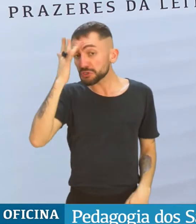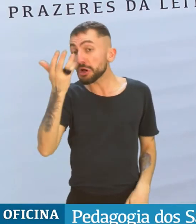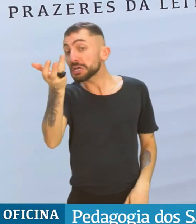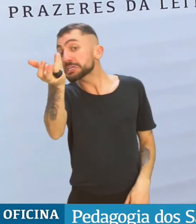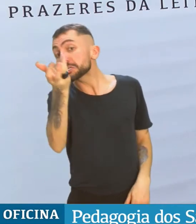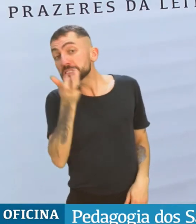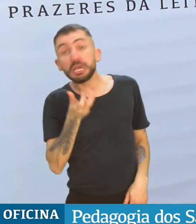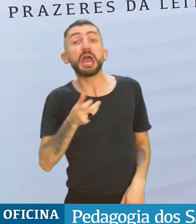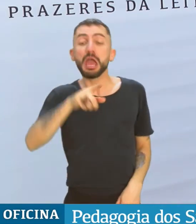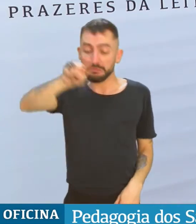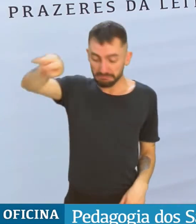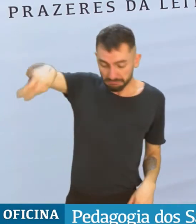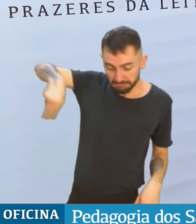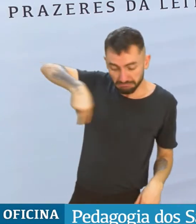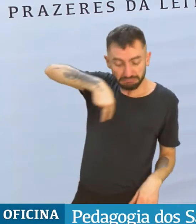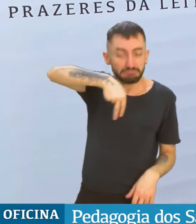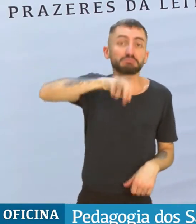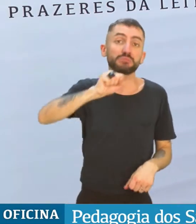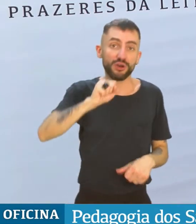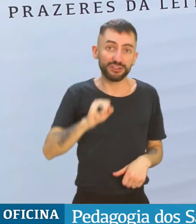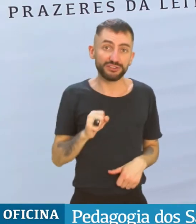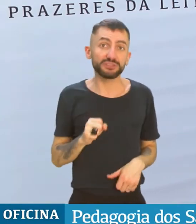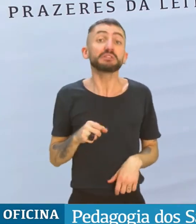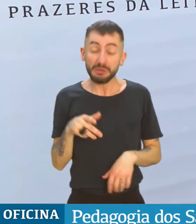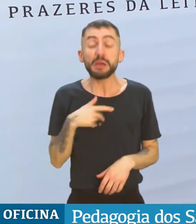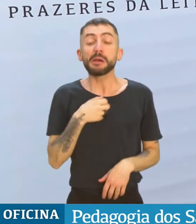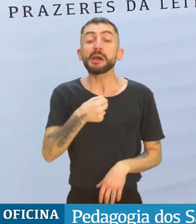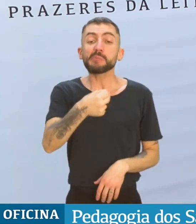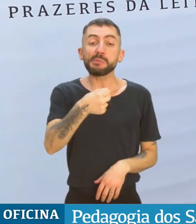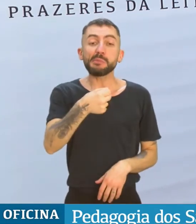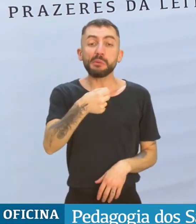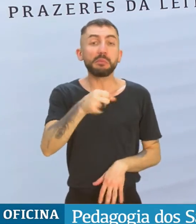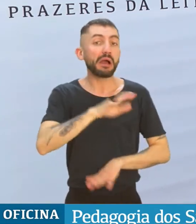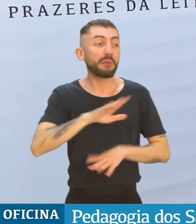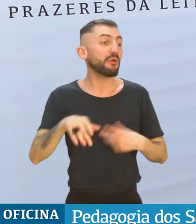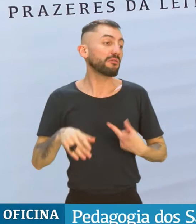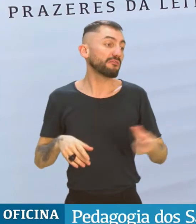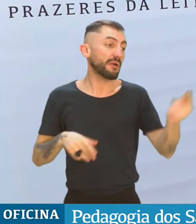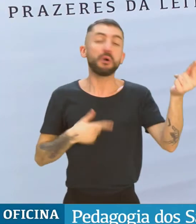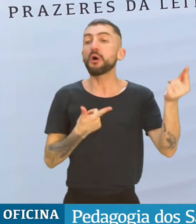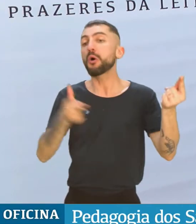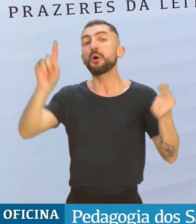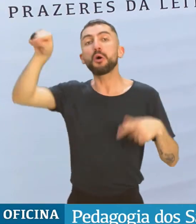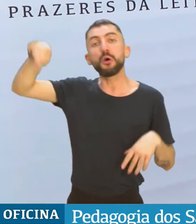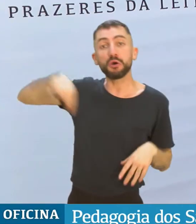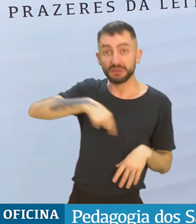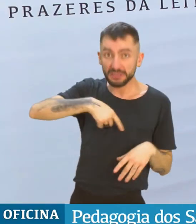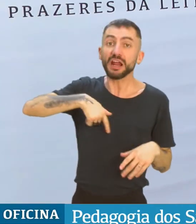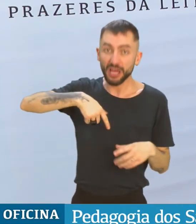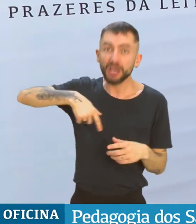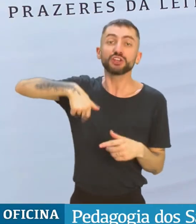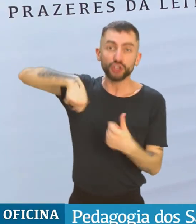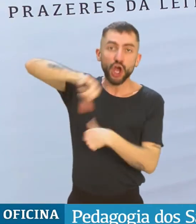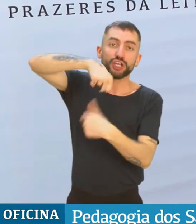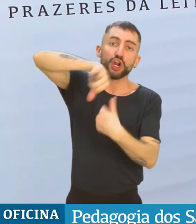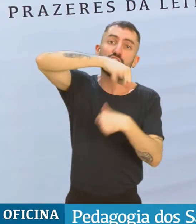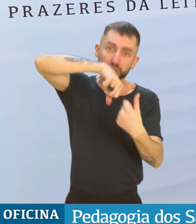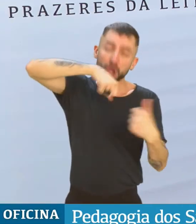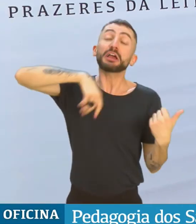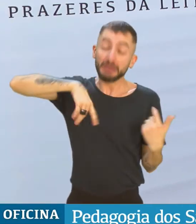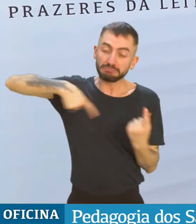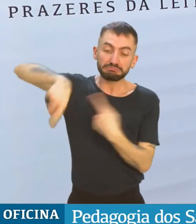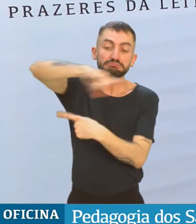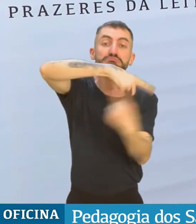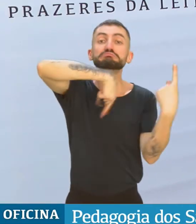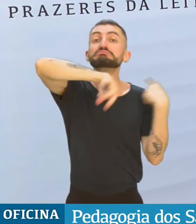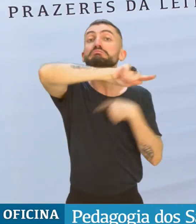Então a pessoa, após uma intervenção, vai outra lá e recita. Pode funcionar, mas eu acho que no